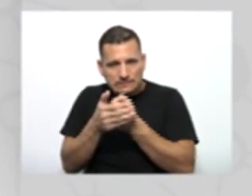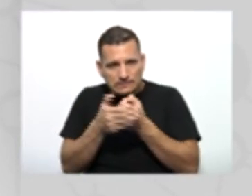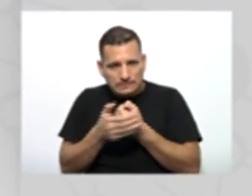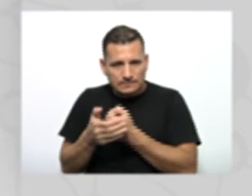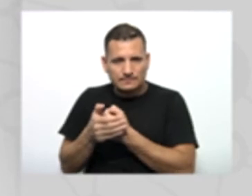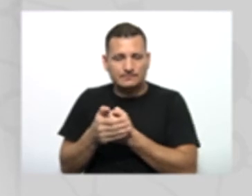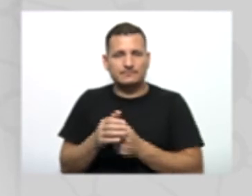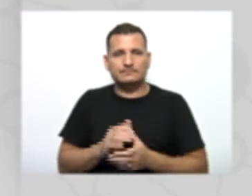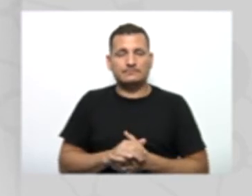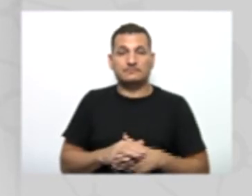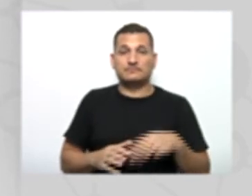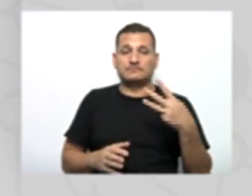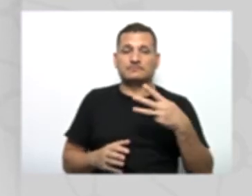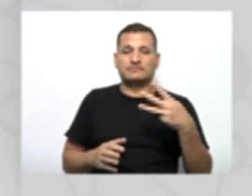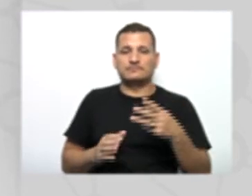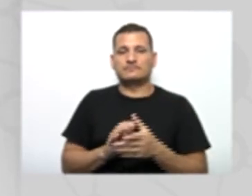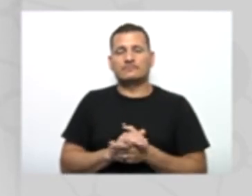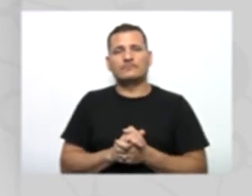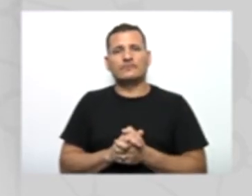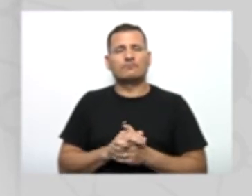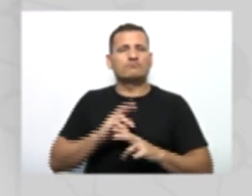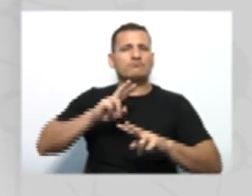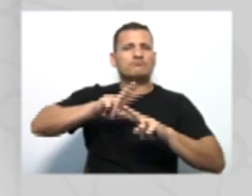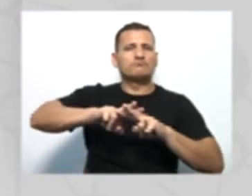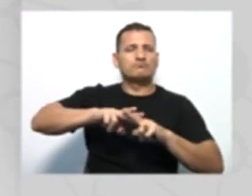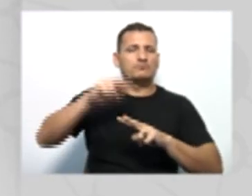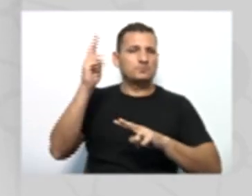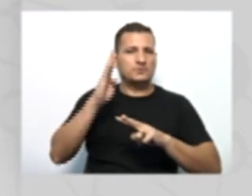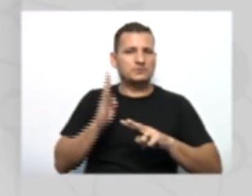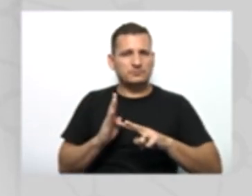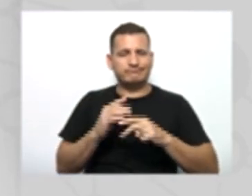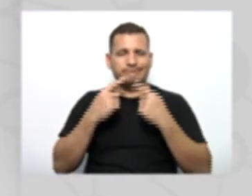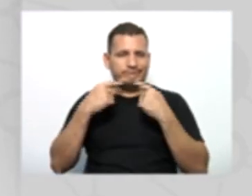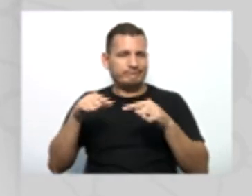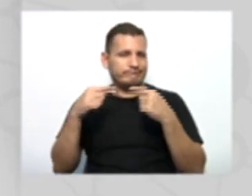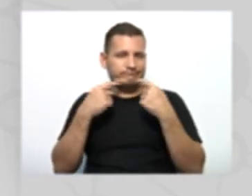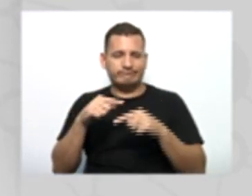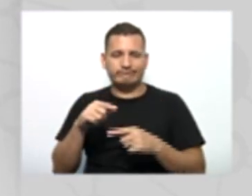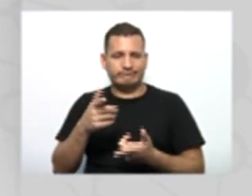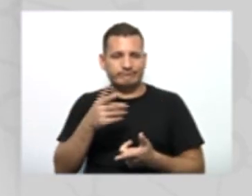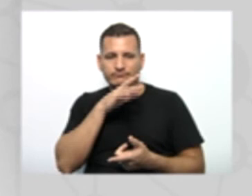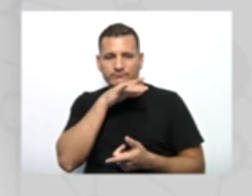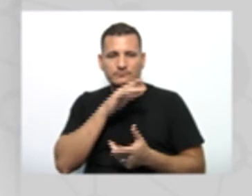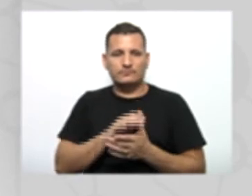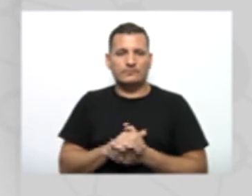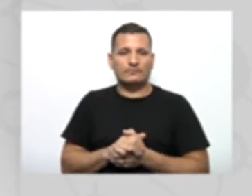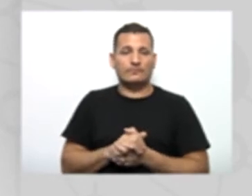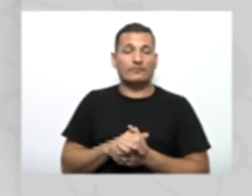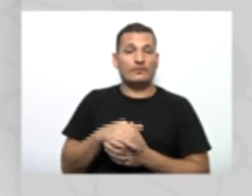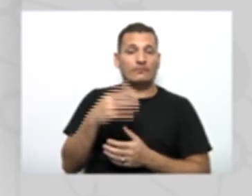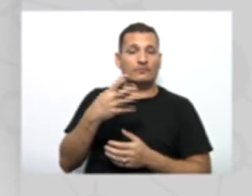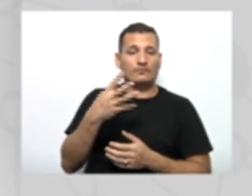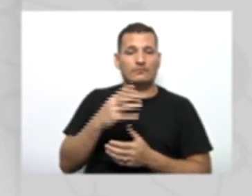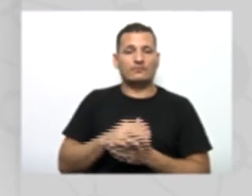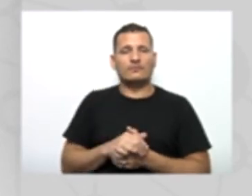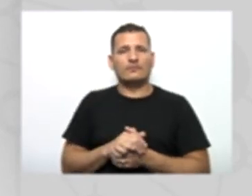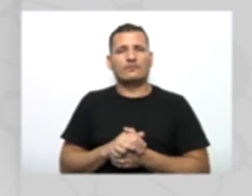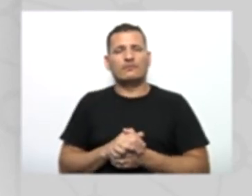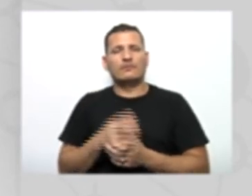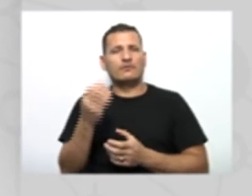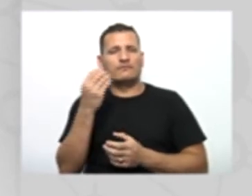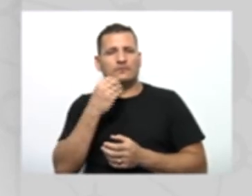de participação da sociedade civil, como nós vamos ver mais à frente. E essa participação,